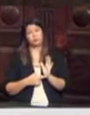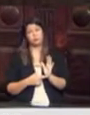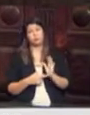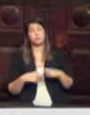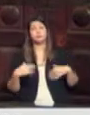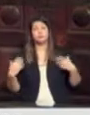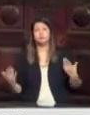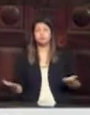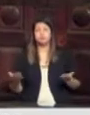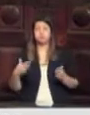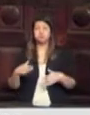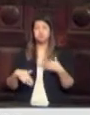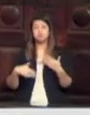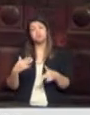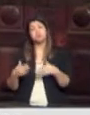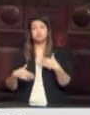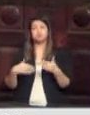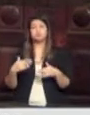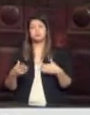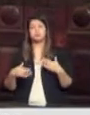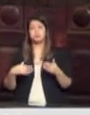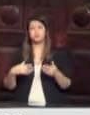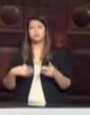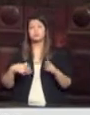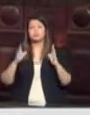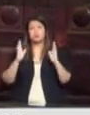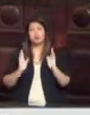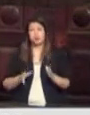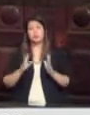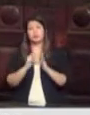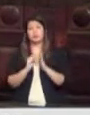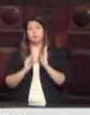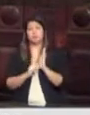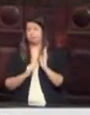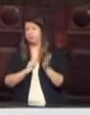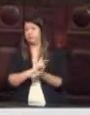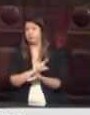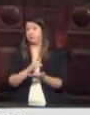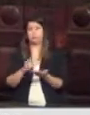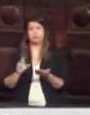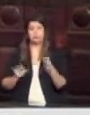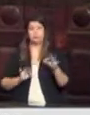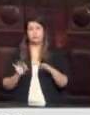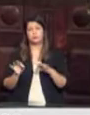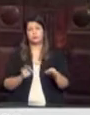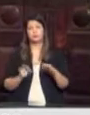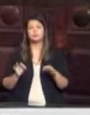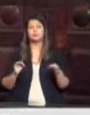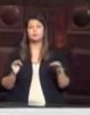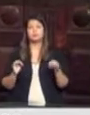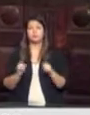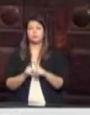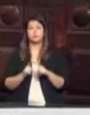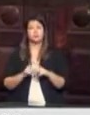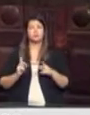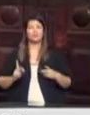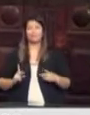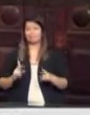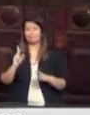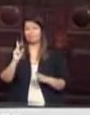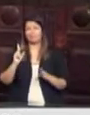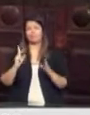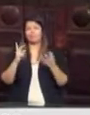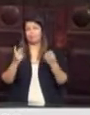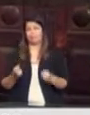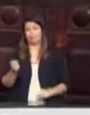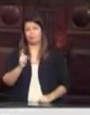Os anos foram passando, produzi essa emenda supressiva em diversos outros projetos, sempre foi rejeitada